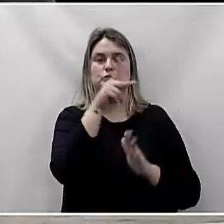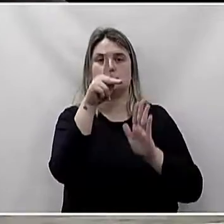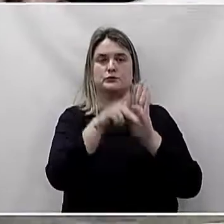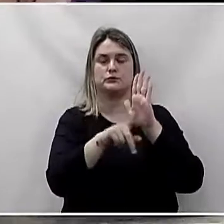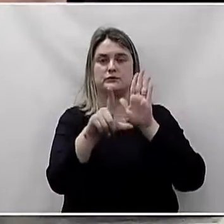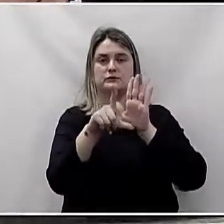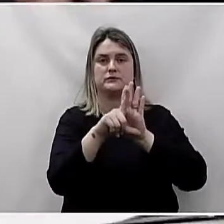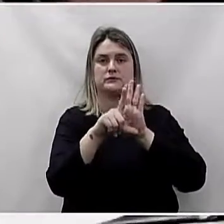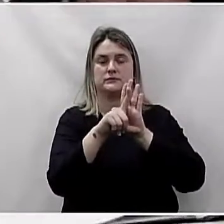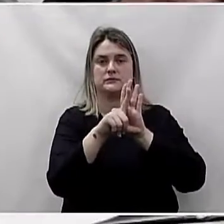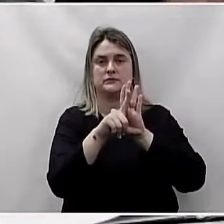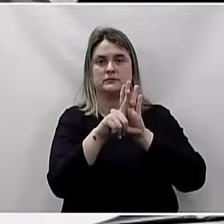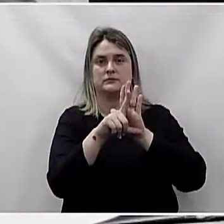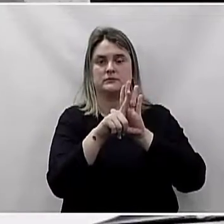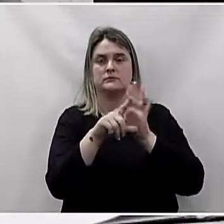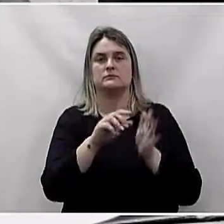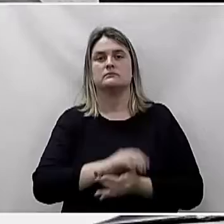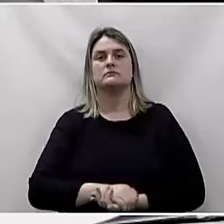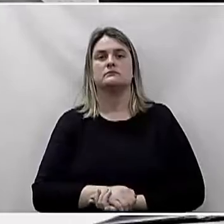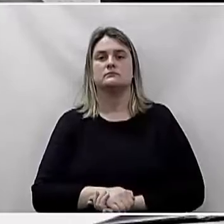projeto de lei